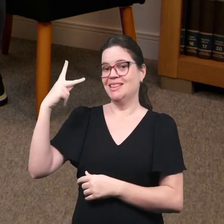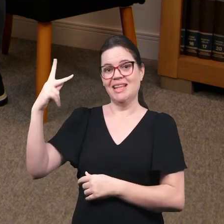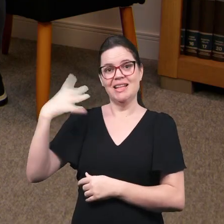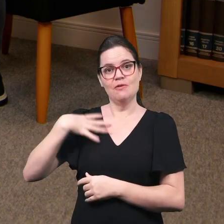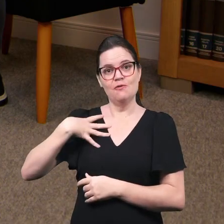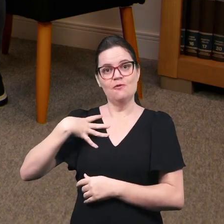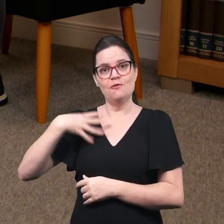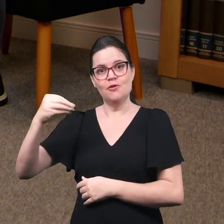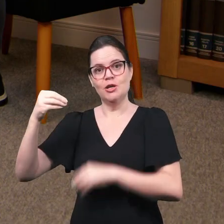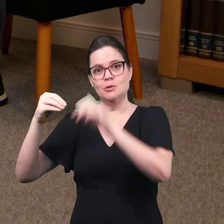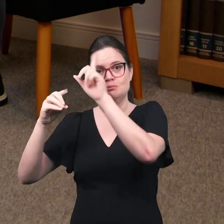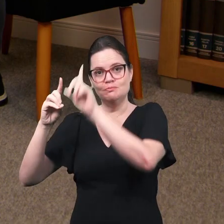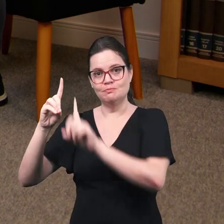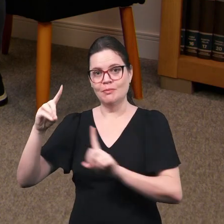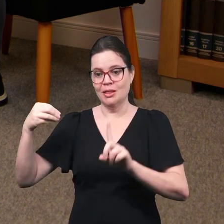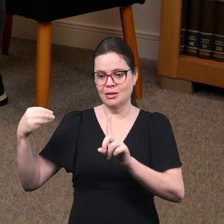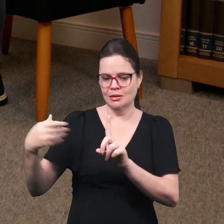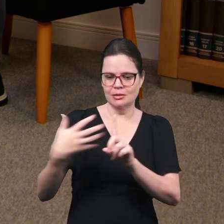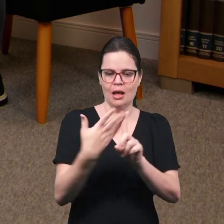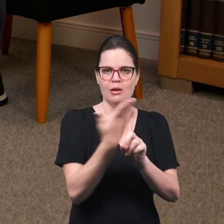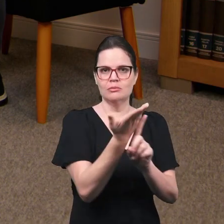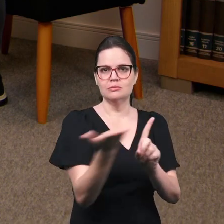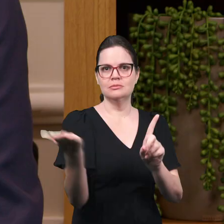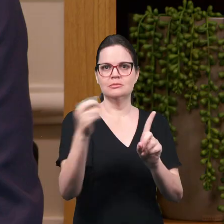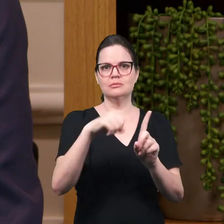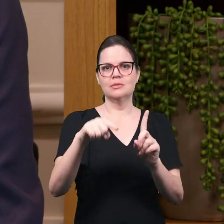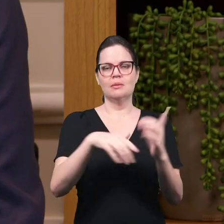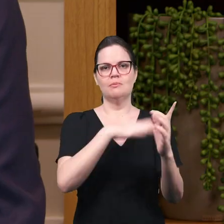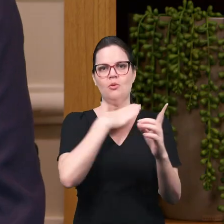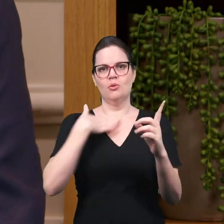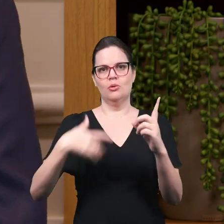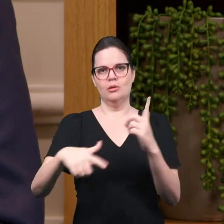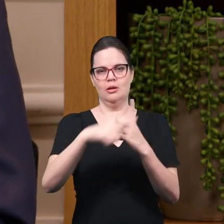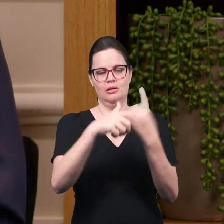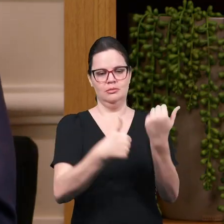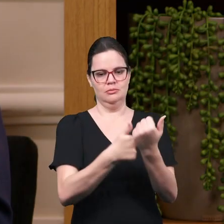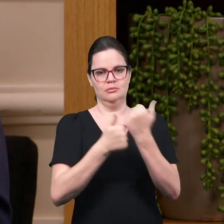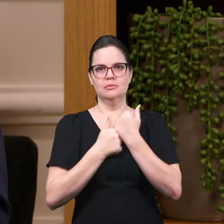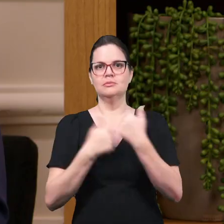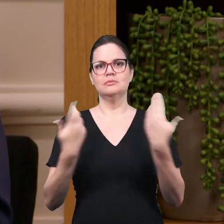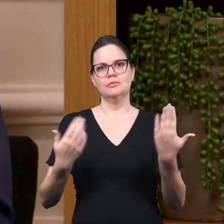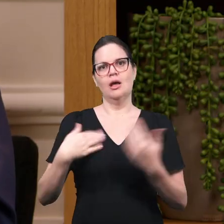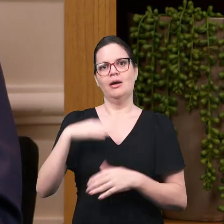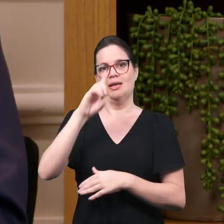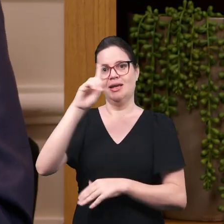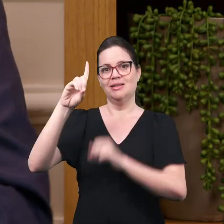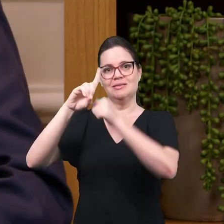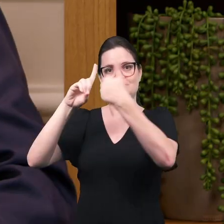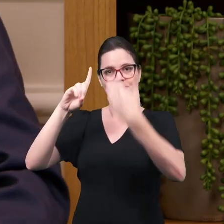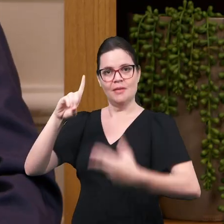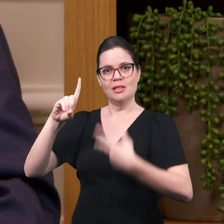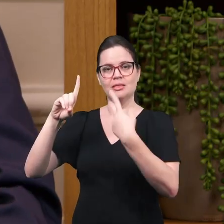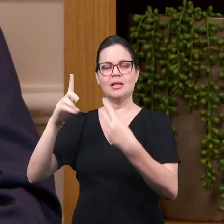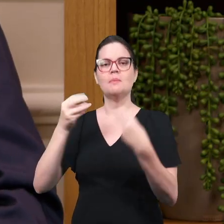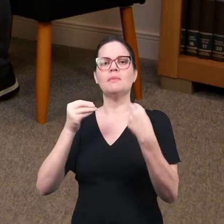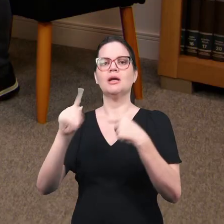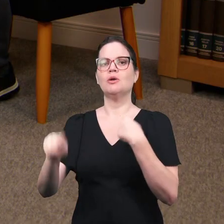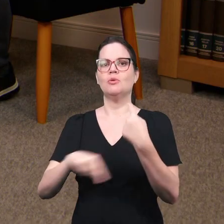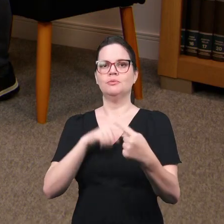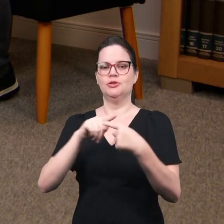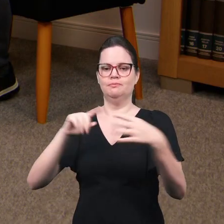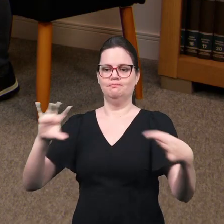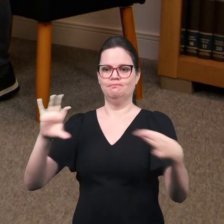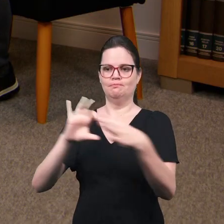seus atributos naturais, é se relacionar com o homem. Amém. Então, queridos, o que